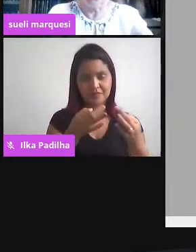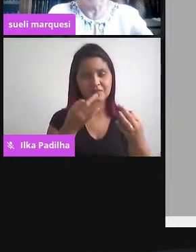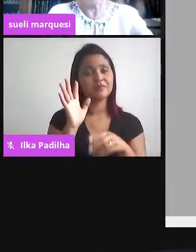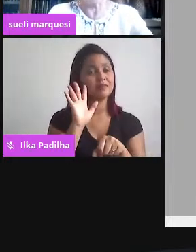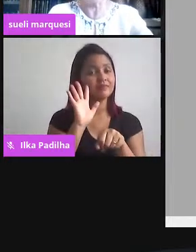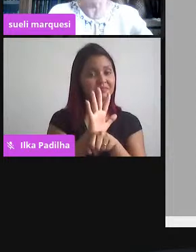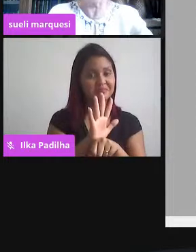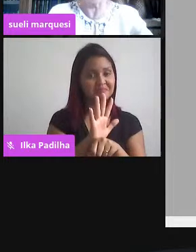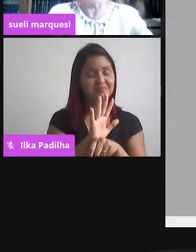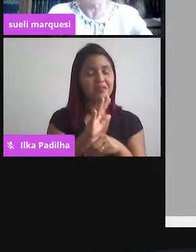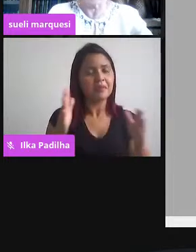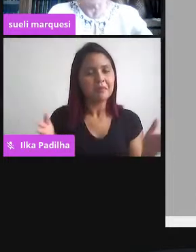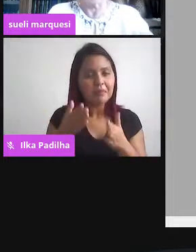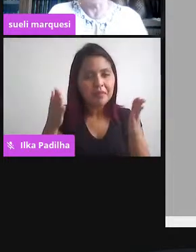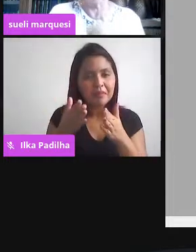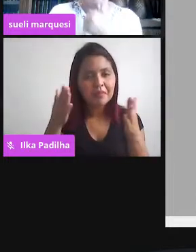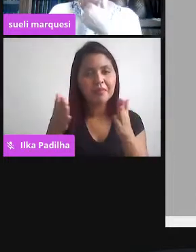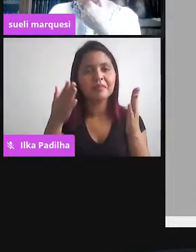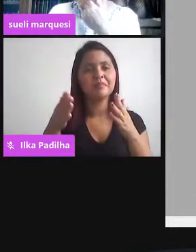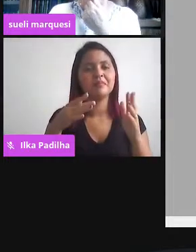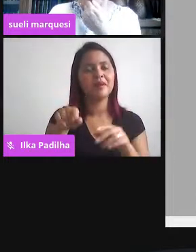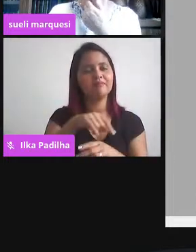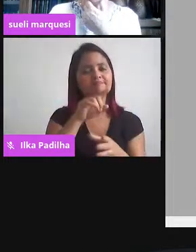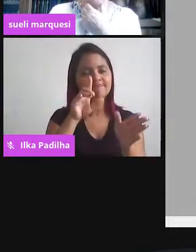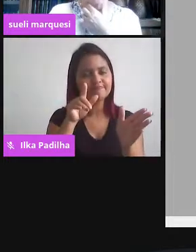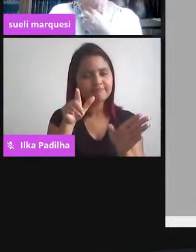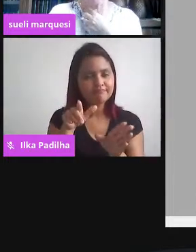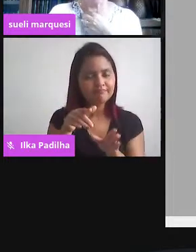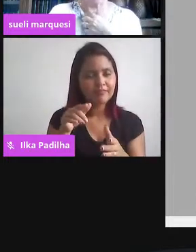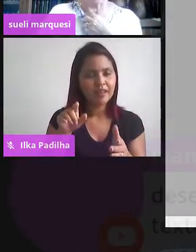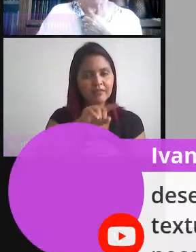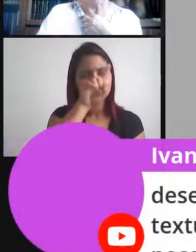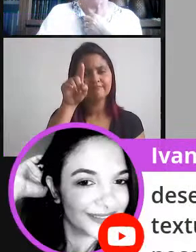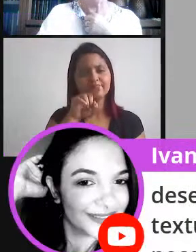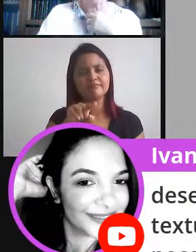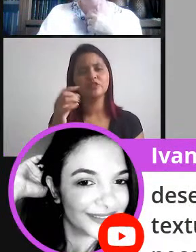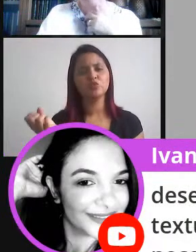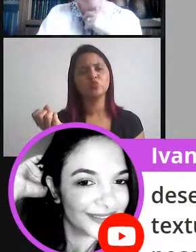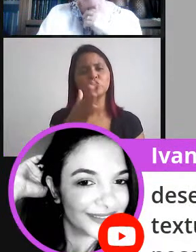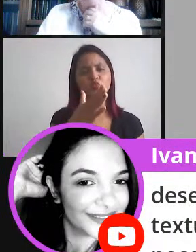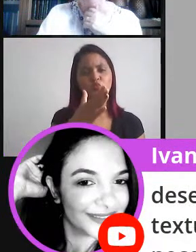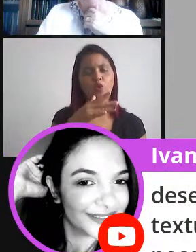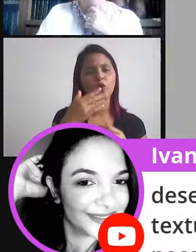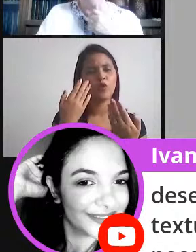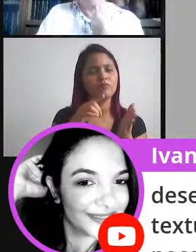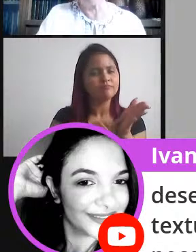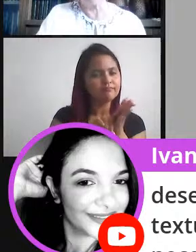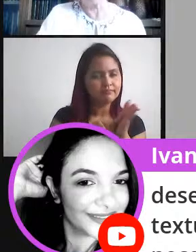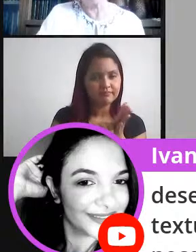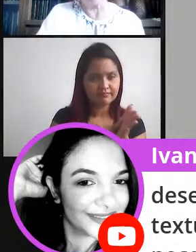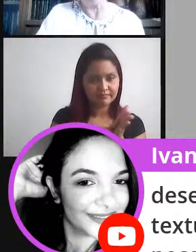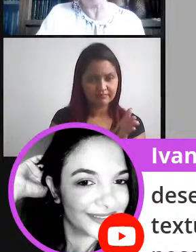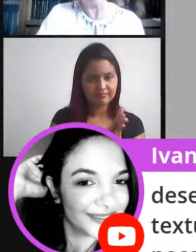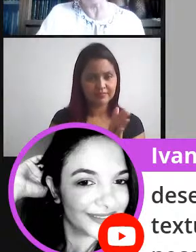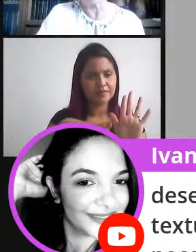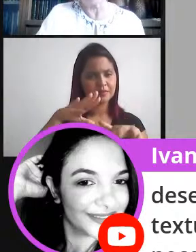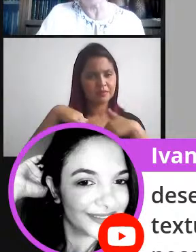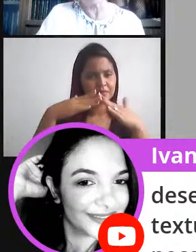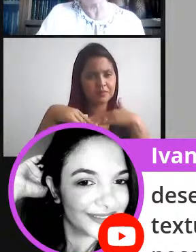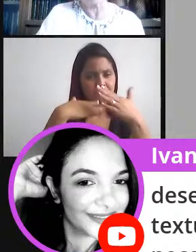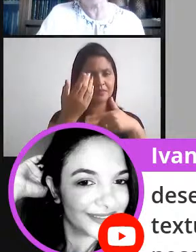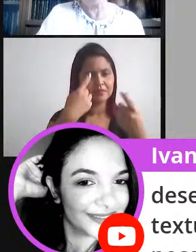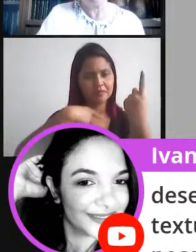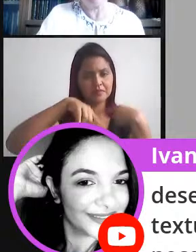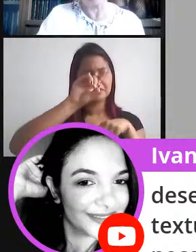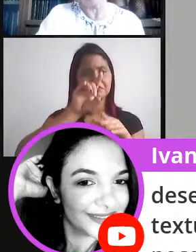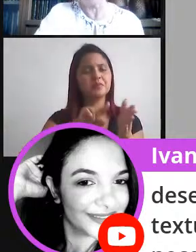novas questões de investigação que encontram na linguística textual o aporte para o tratamento adequado e avanços na pesquisa e